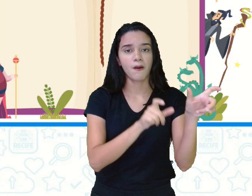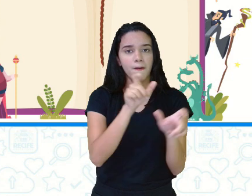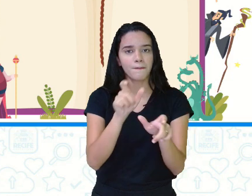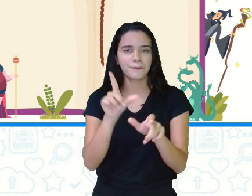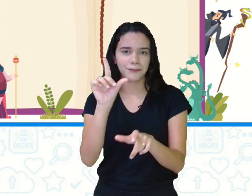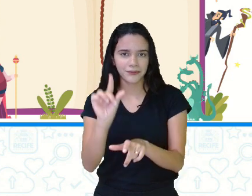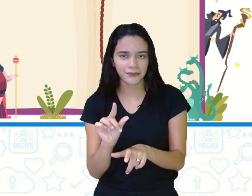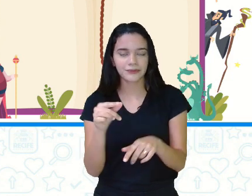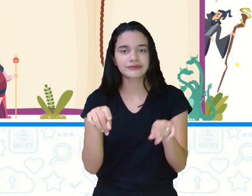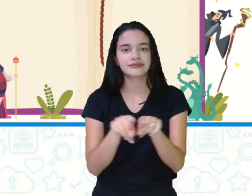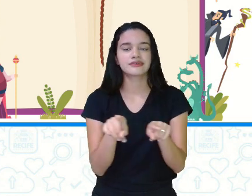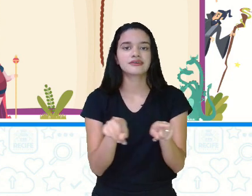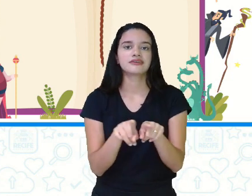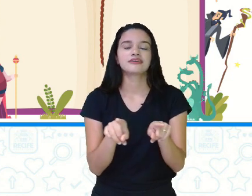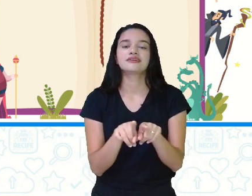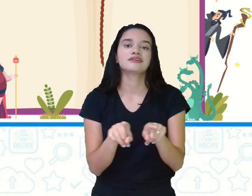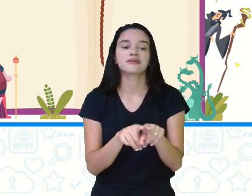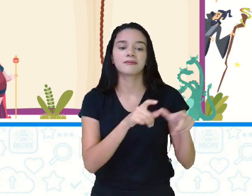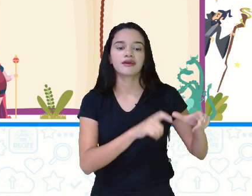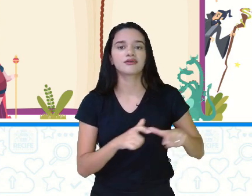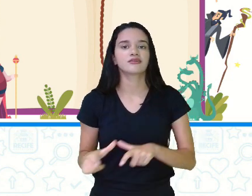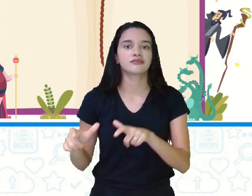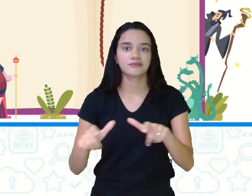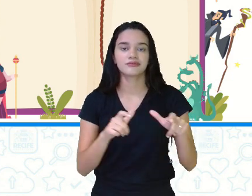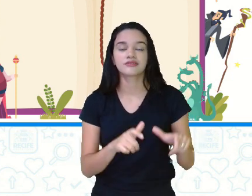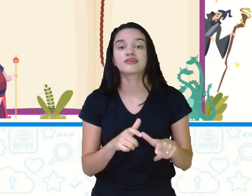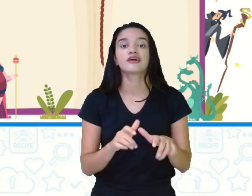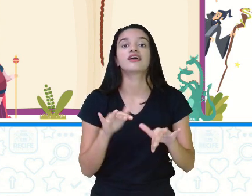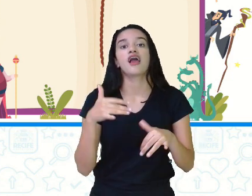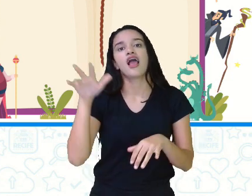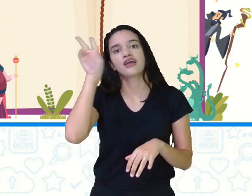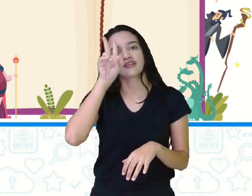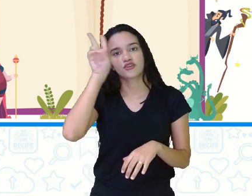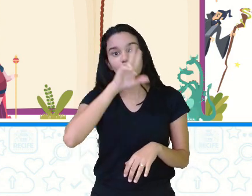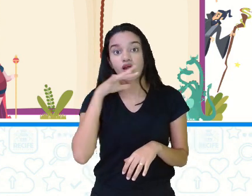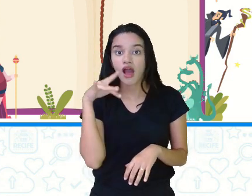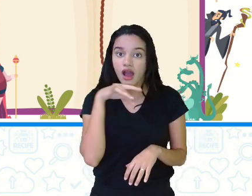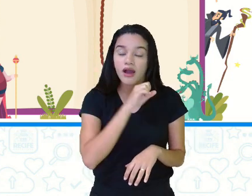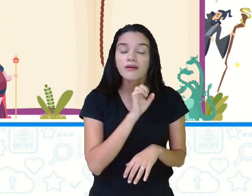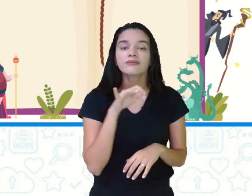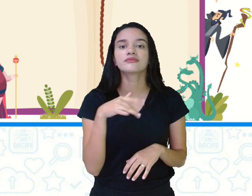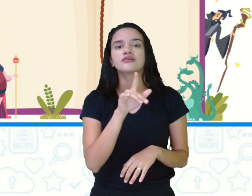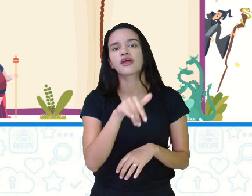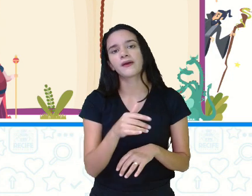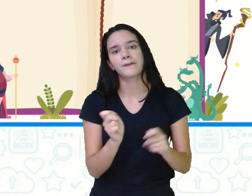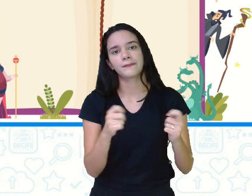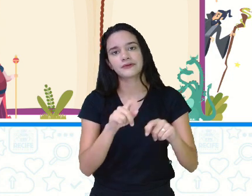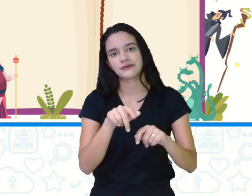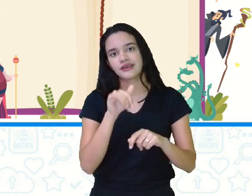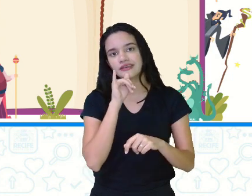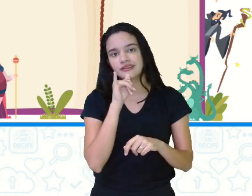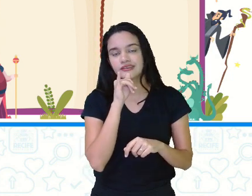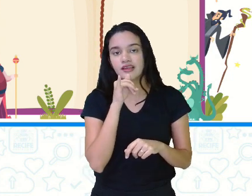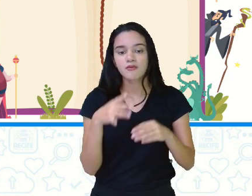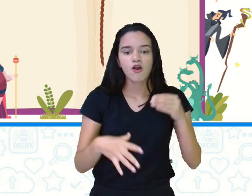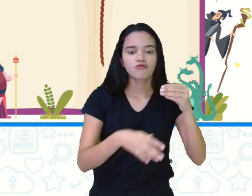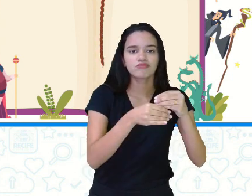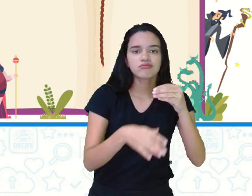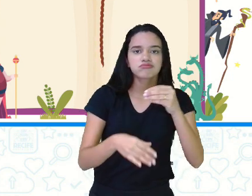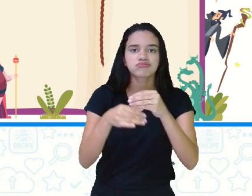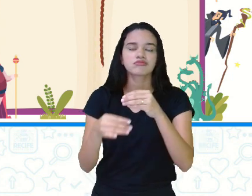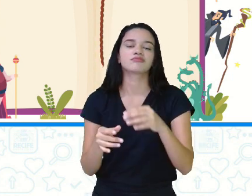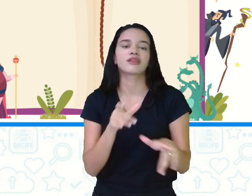personagens e poucos locais, pois como a história é breve, não é possível incluir vários lugares